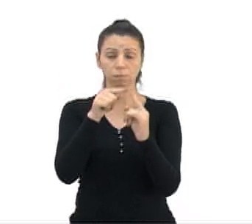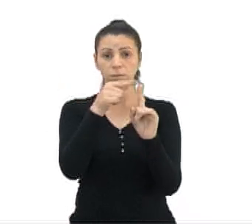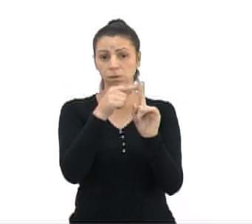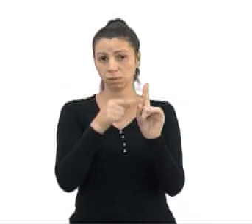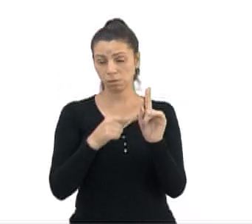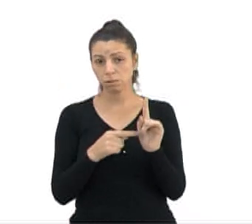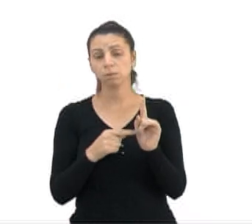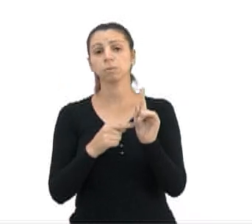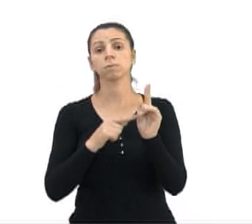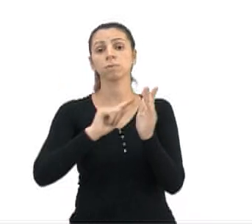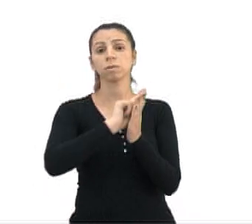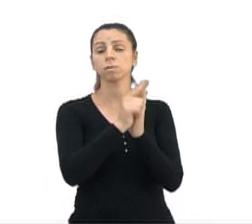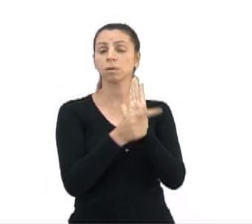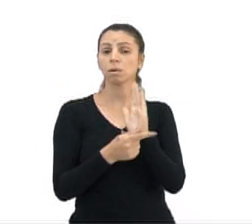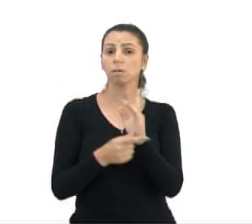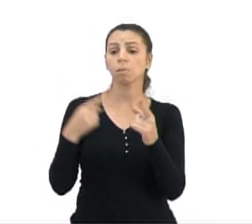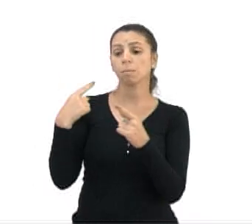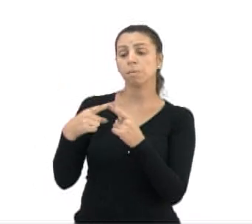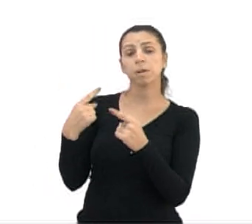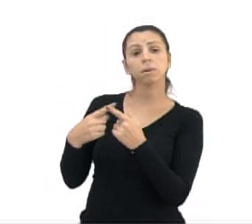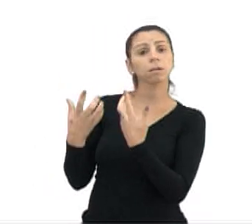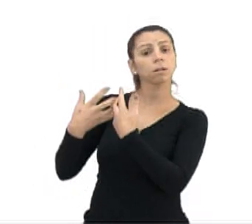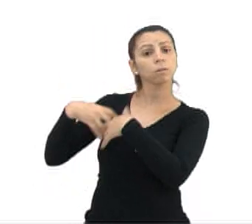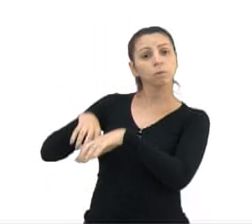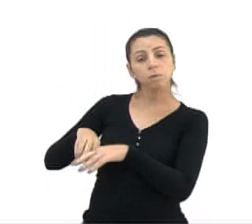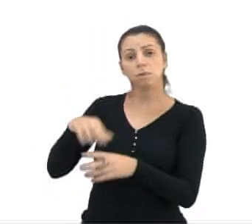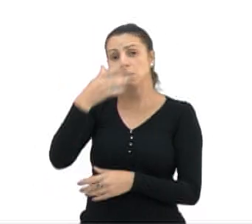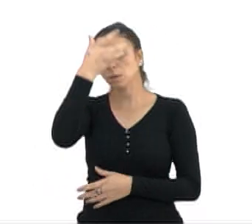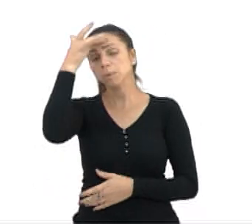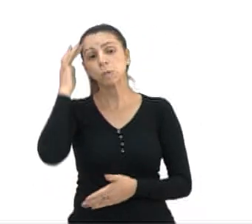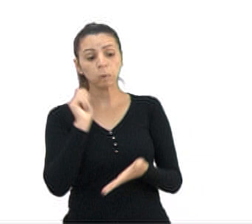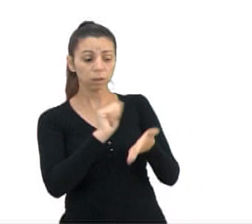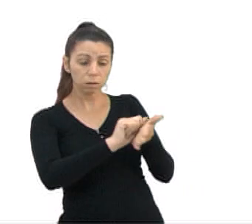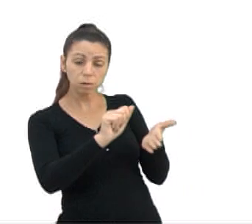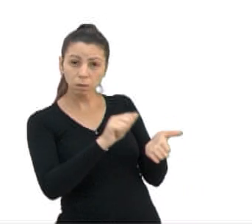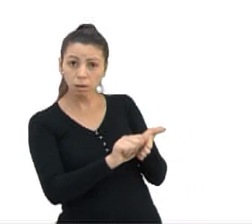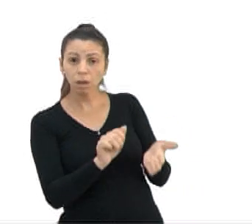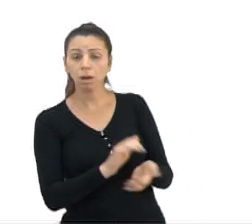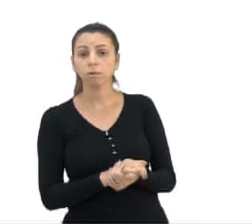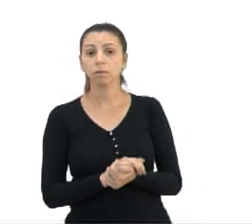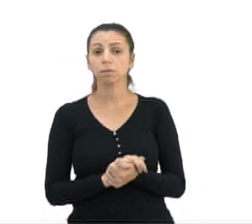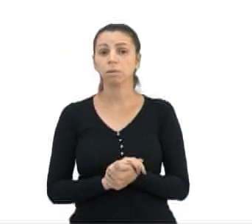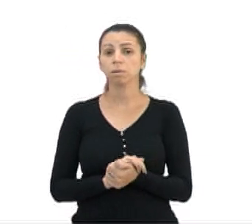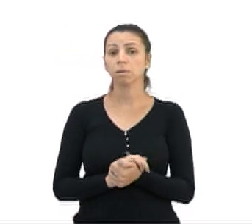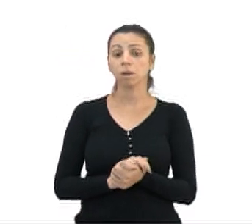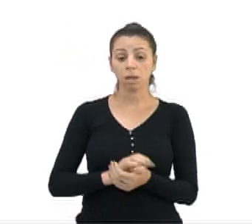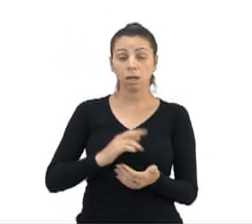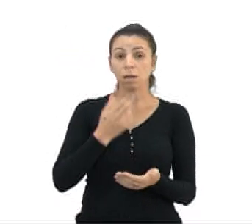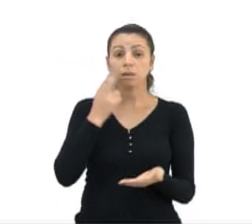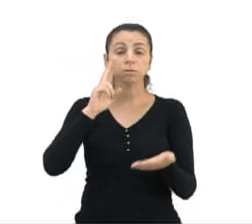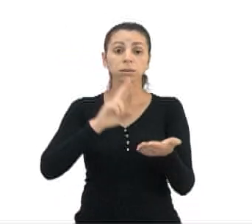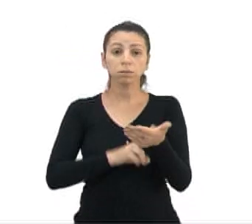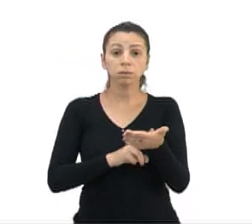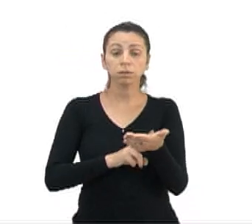que ele serve, por quem ele é escrito, e diferenciá-lo da carta do leitor.